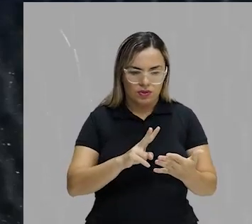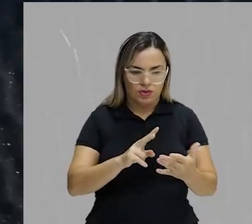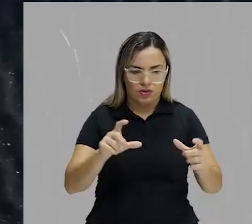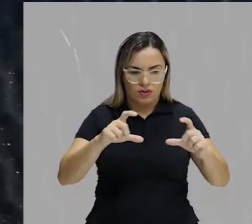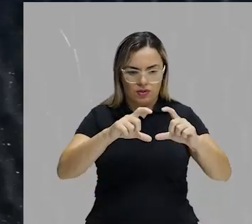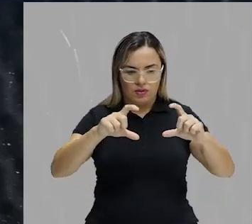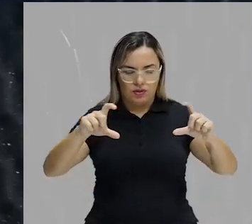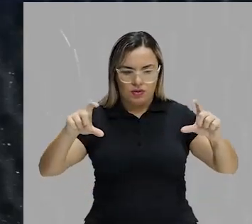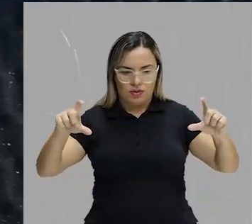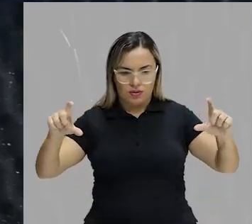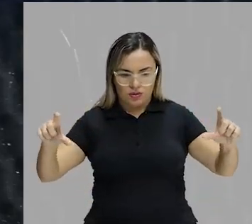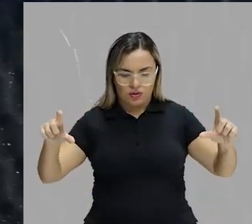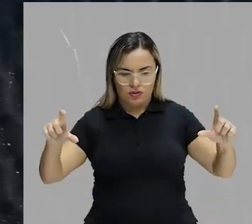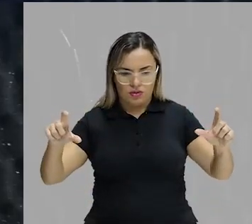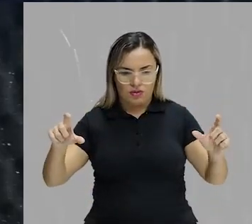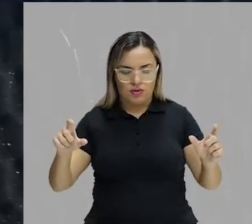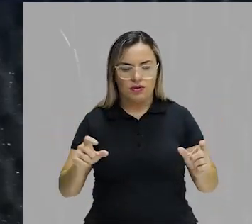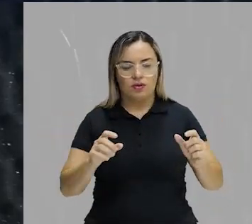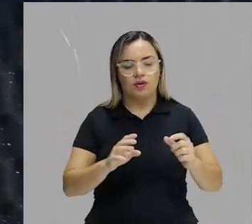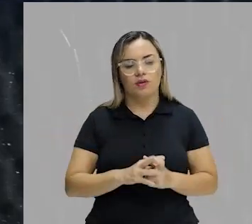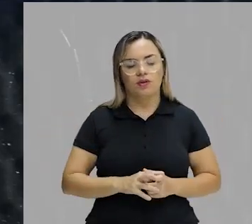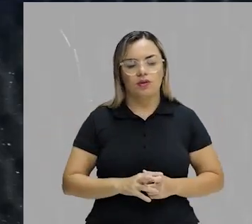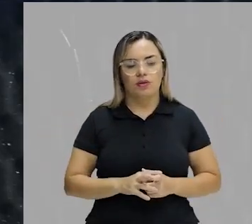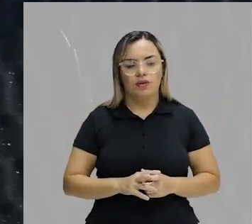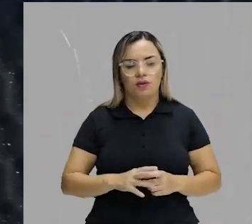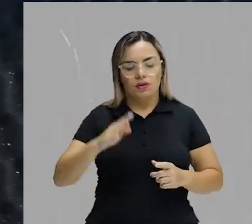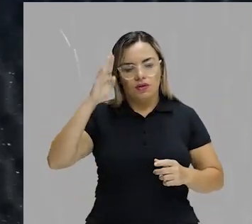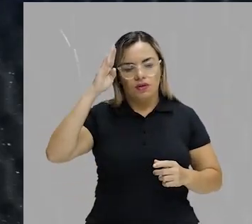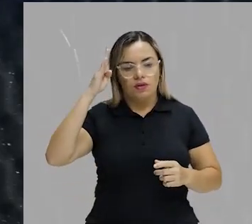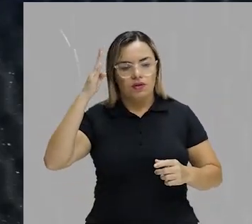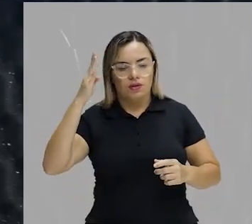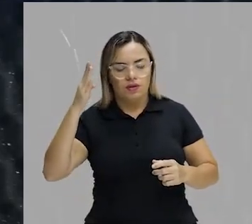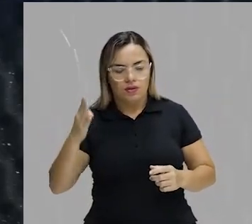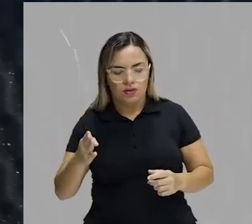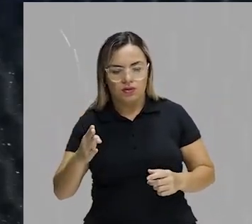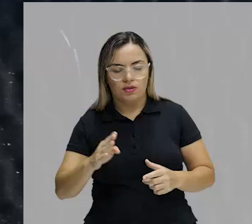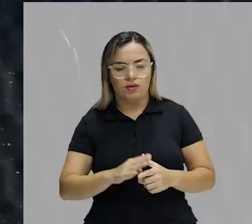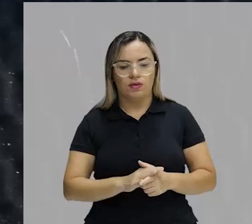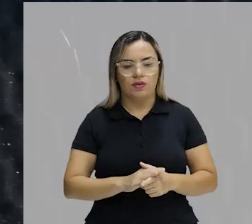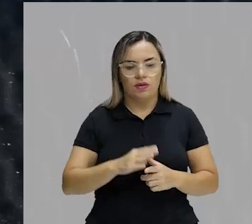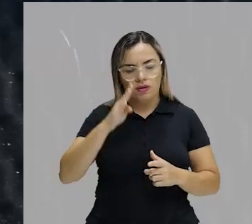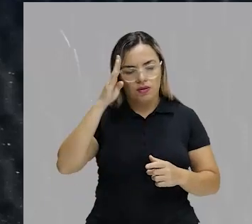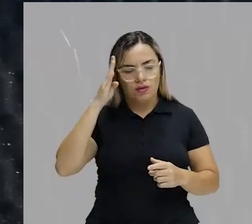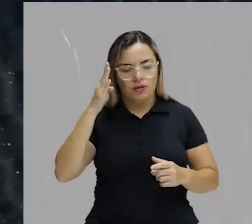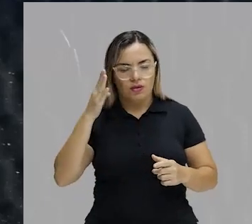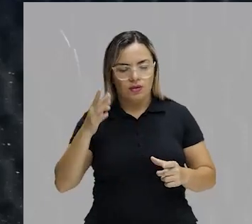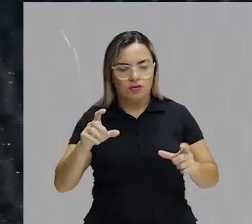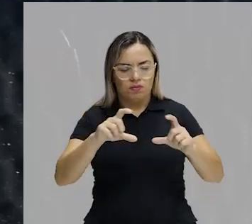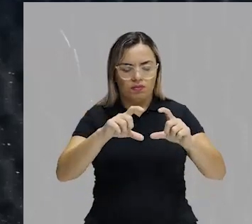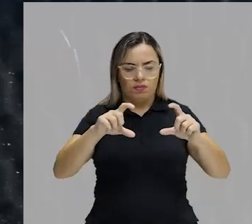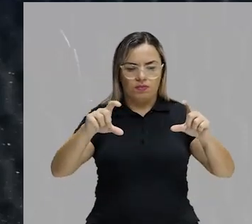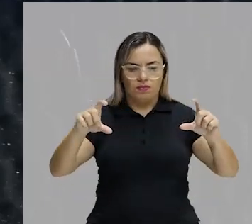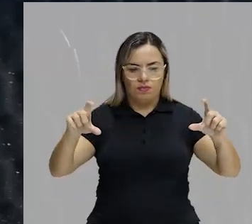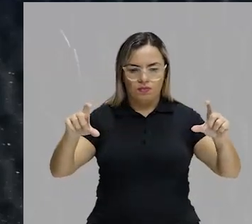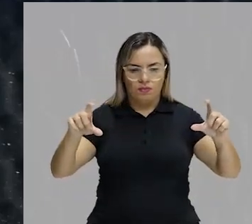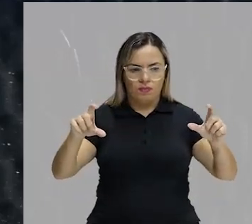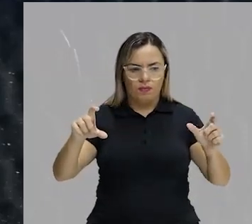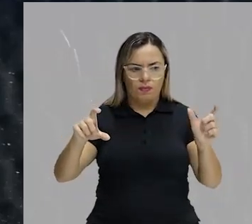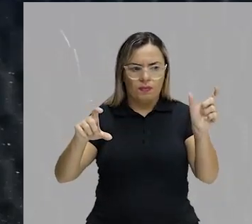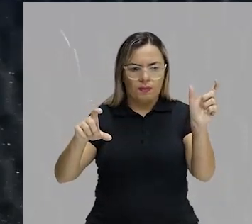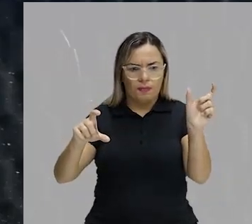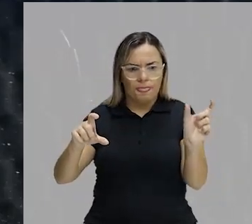principal, tá? Faço análise sintática do período dessa forma. Eu analiso a oração principal e vejo o termo que